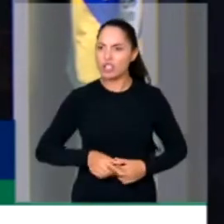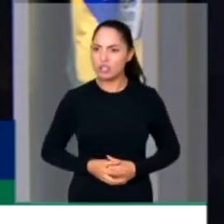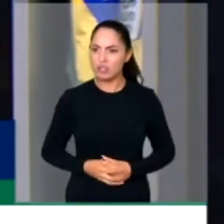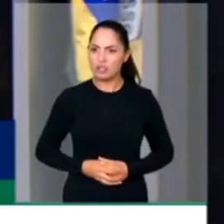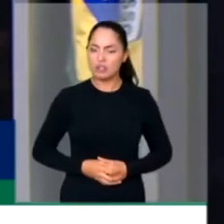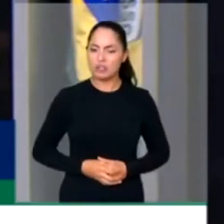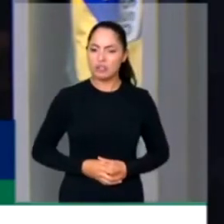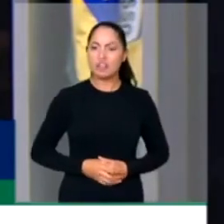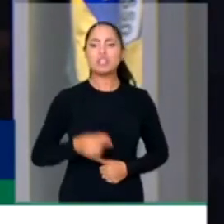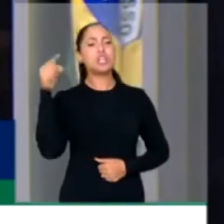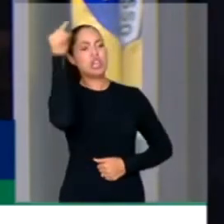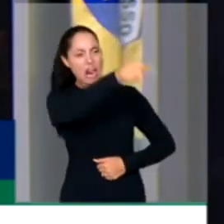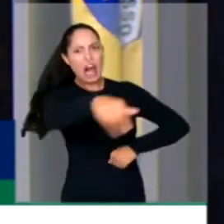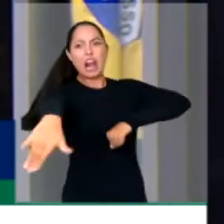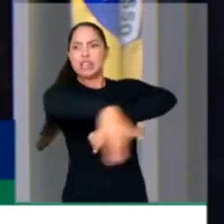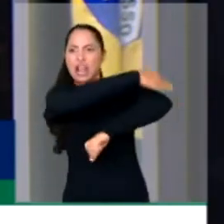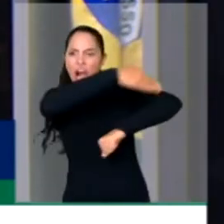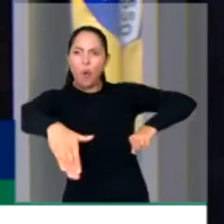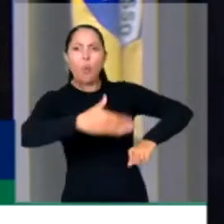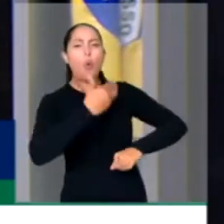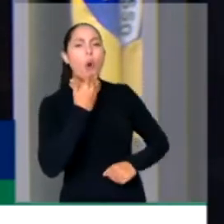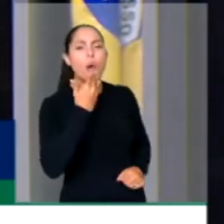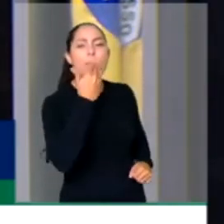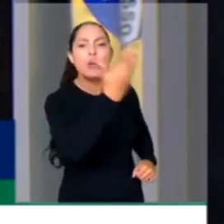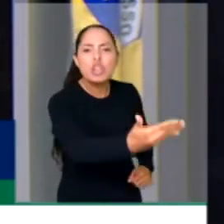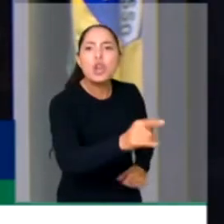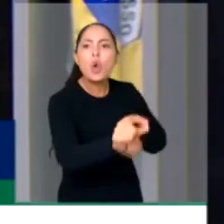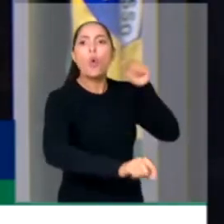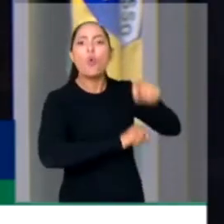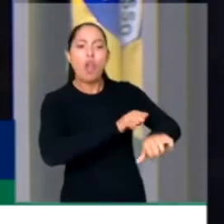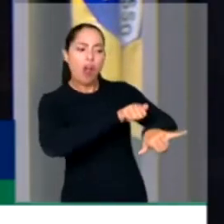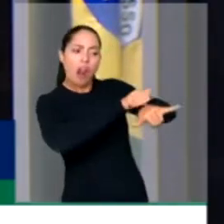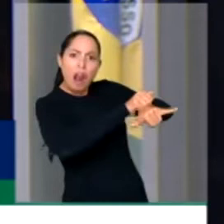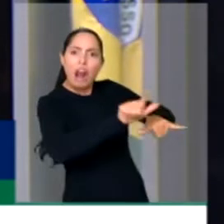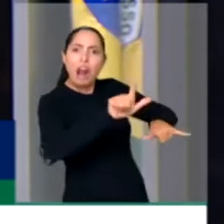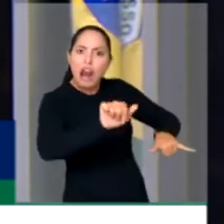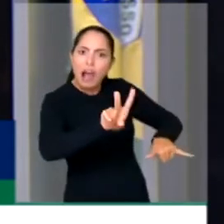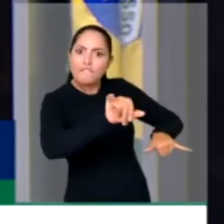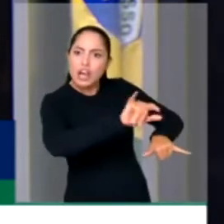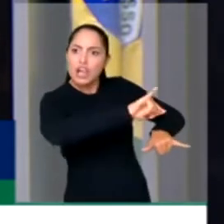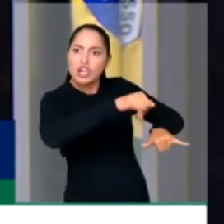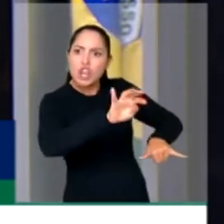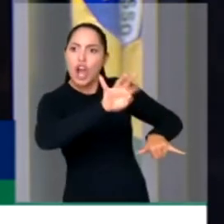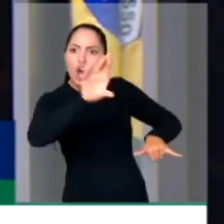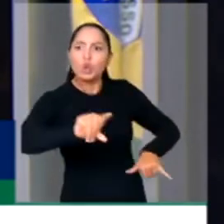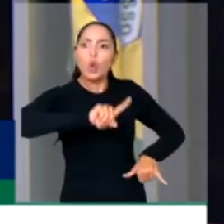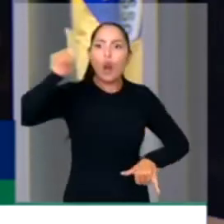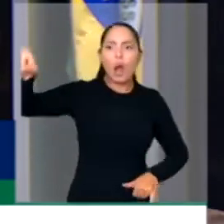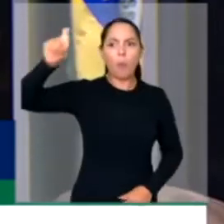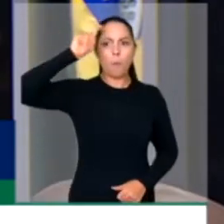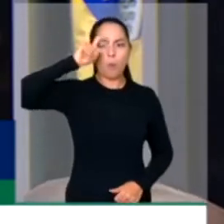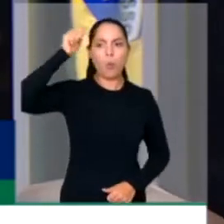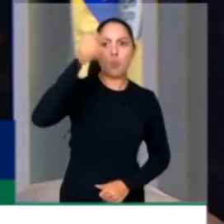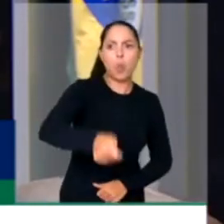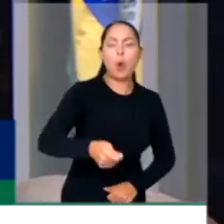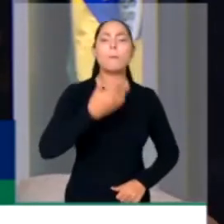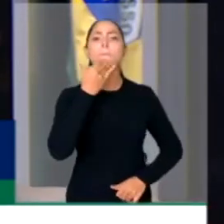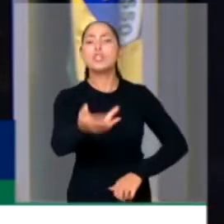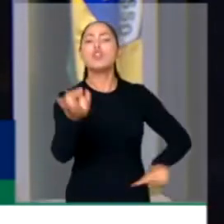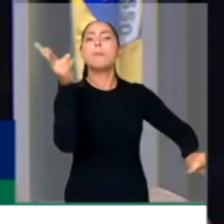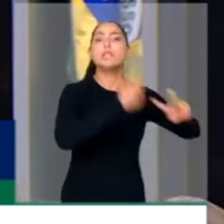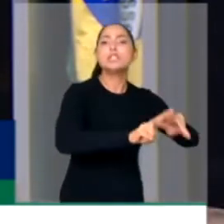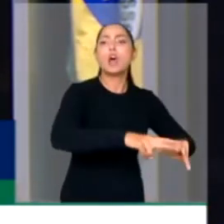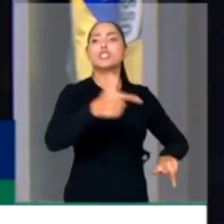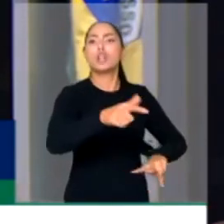enquanto iam para a rua pedir Lava Jato, pedir COAF com Moro, pedir prisão em segunda